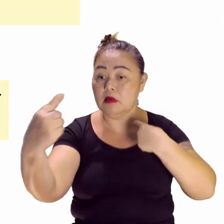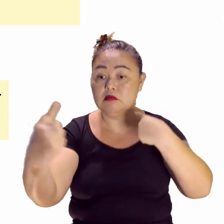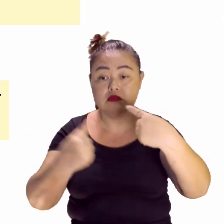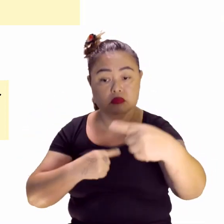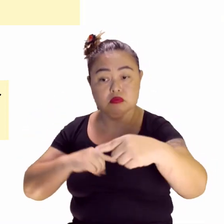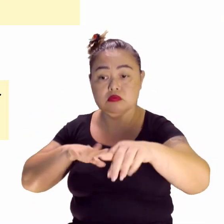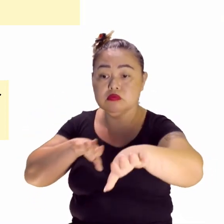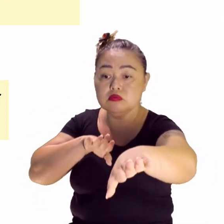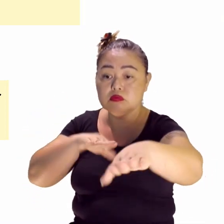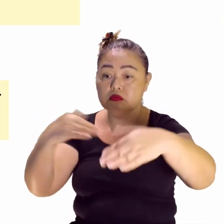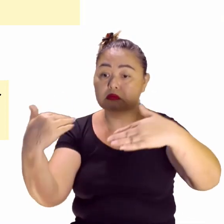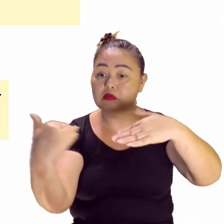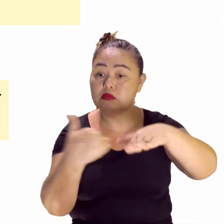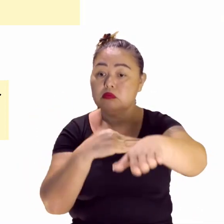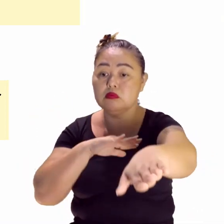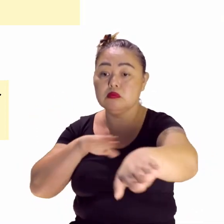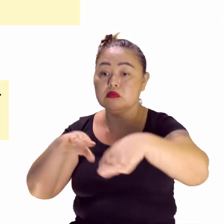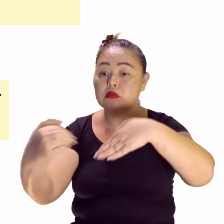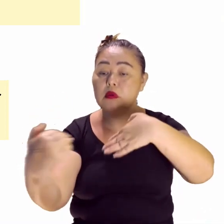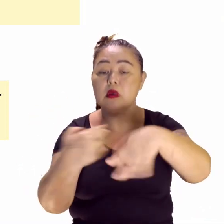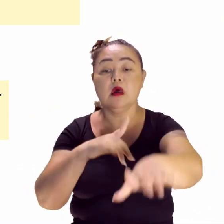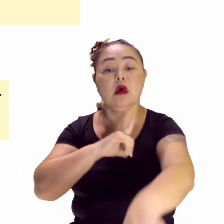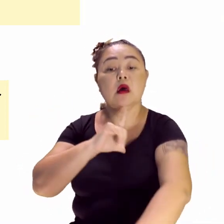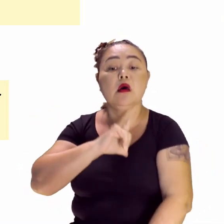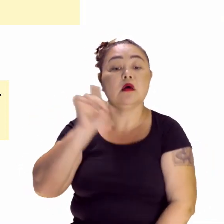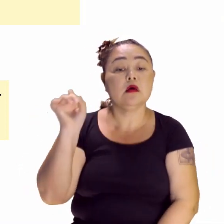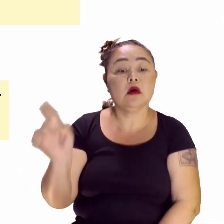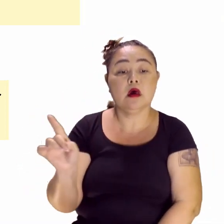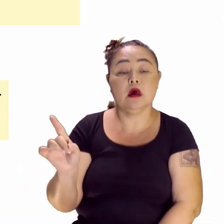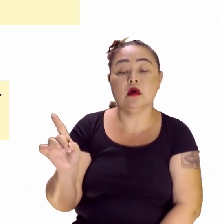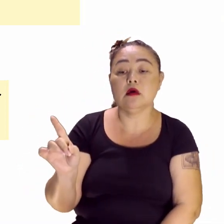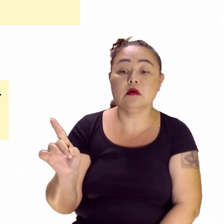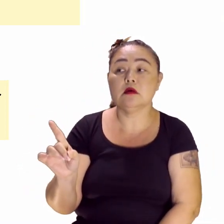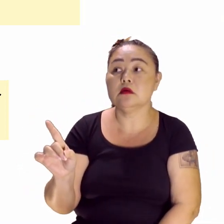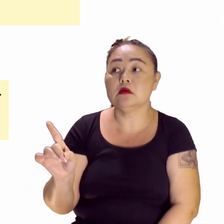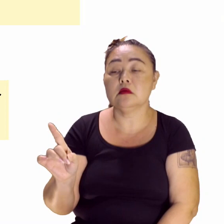intenso é isso muito bem Então olha só a gente tem